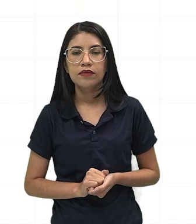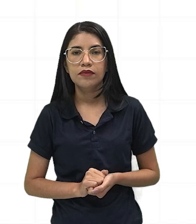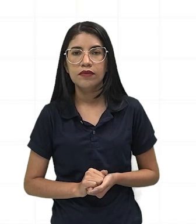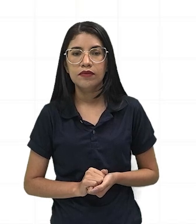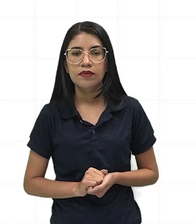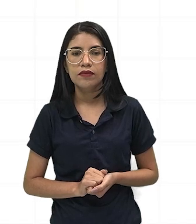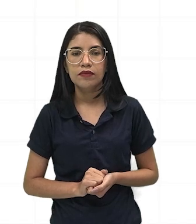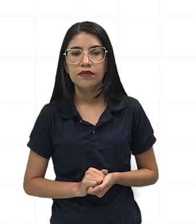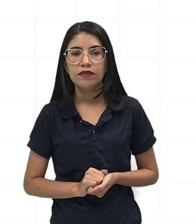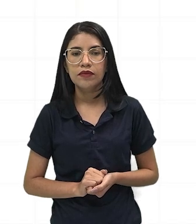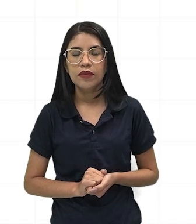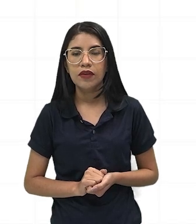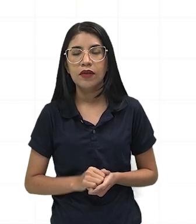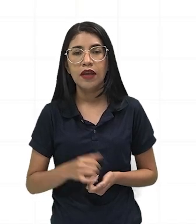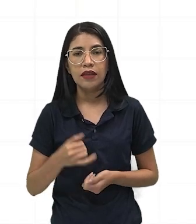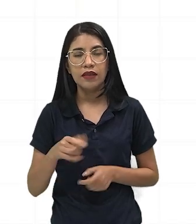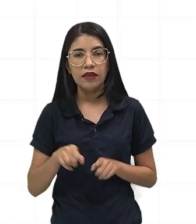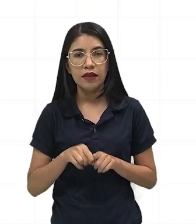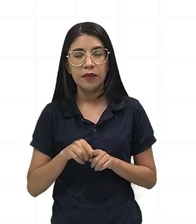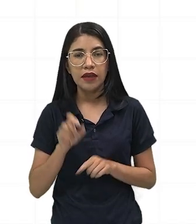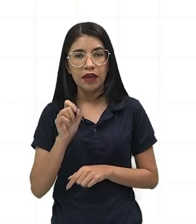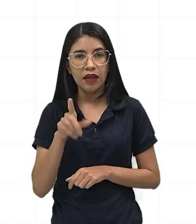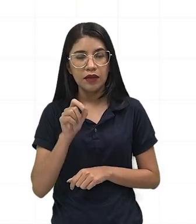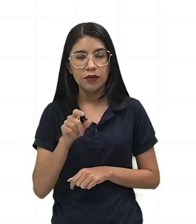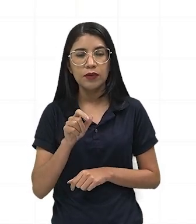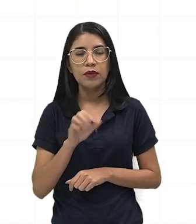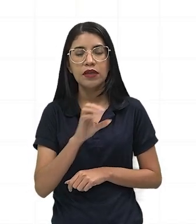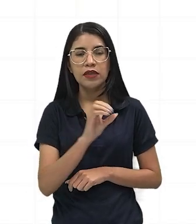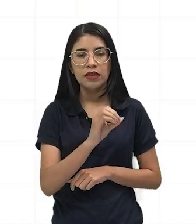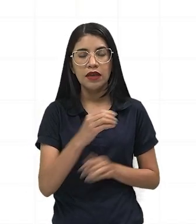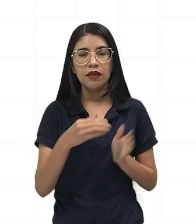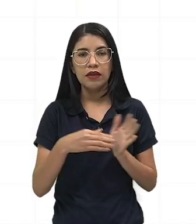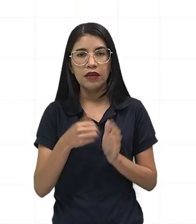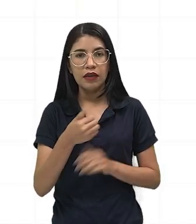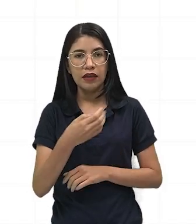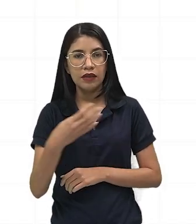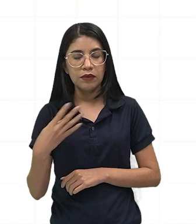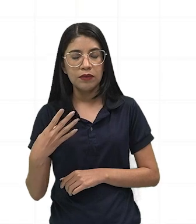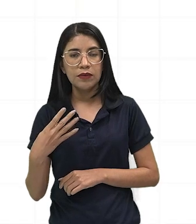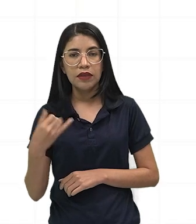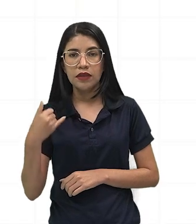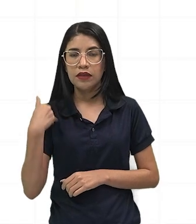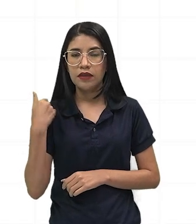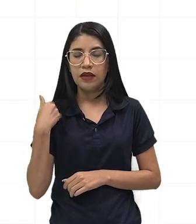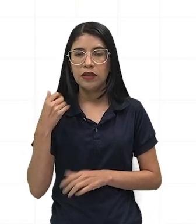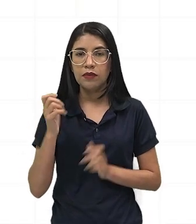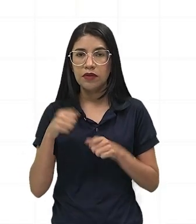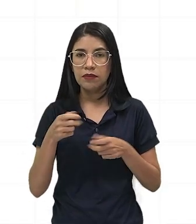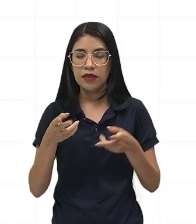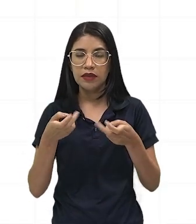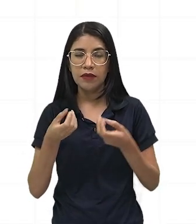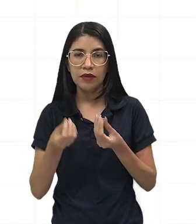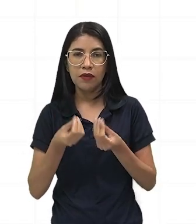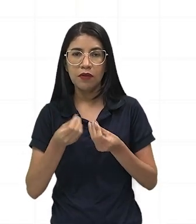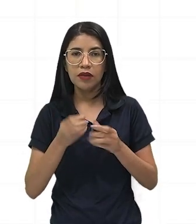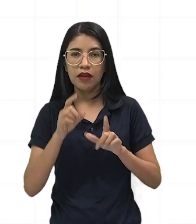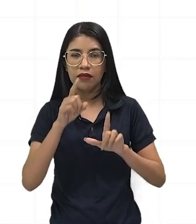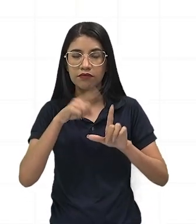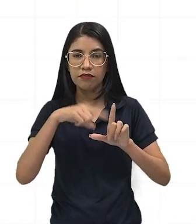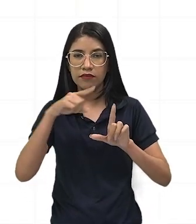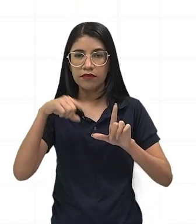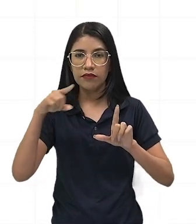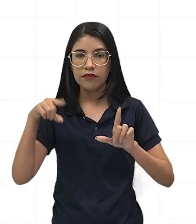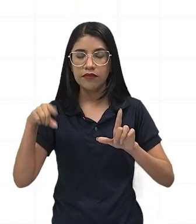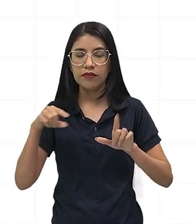olha só, de 0 a 14 anos nós já conseguimos visualizar bem, né? Que é a que fica aqui, né?